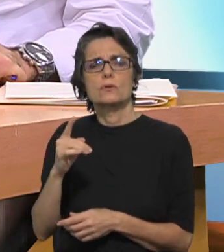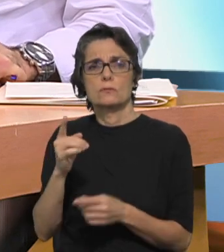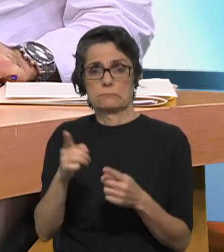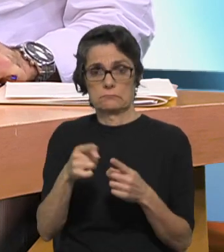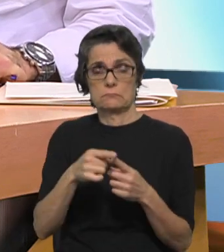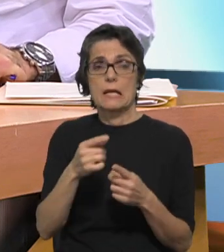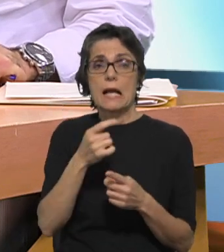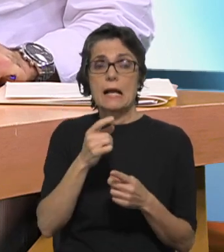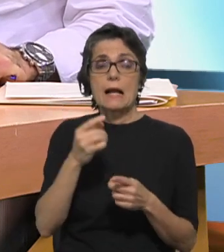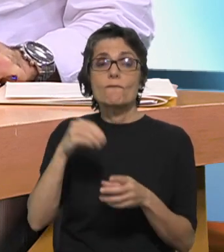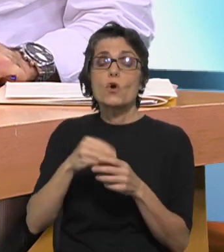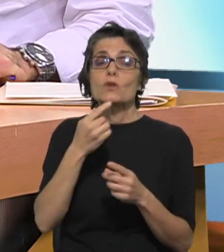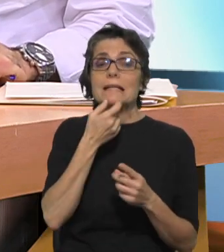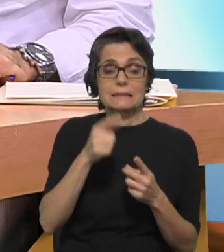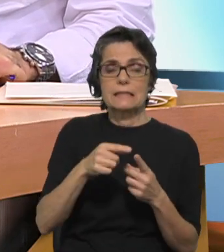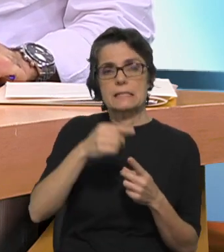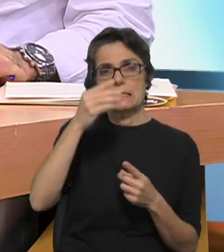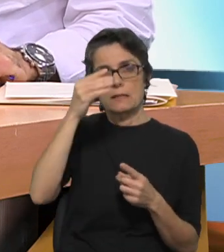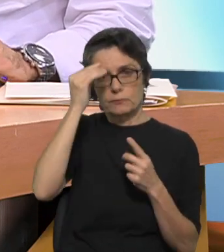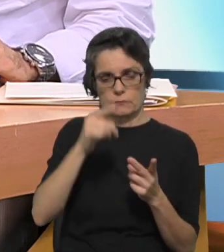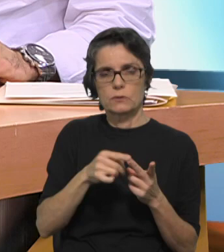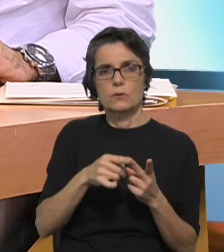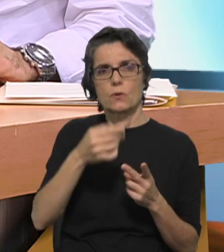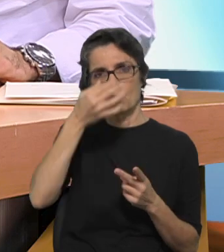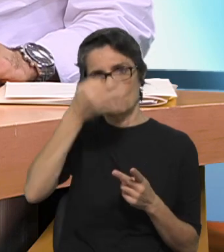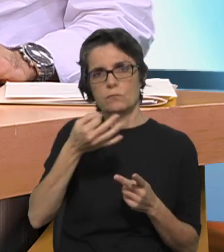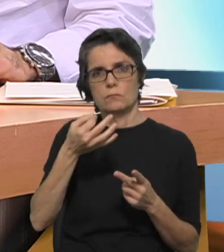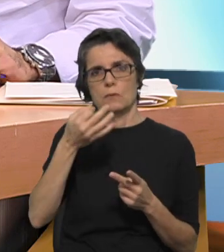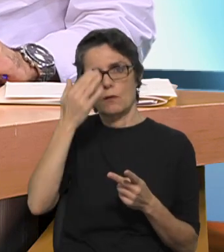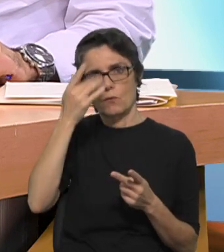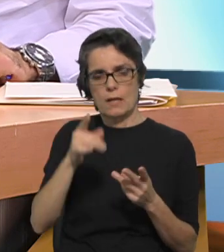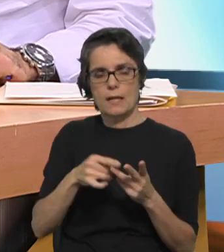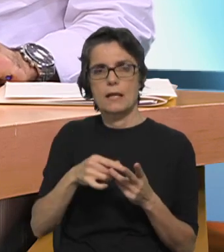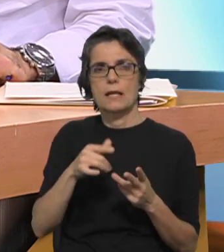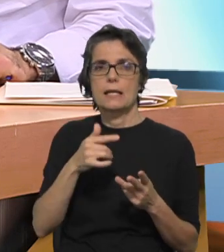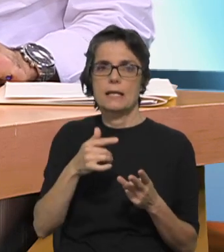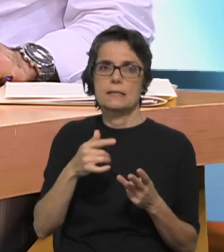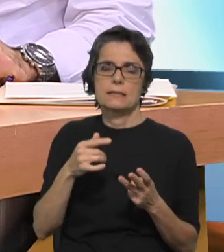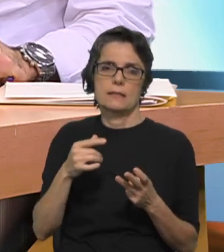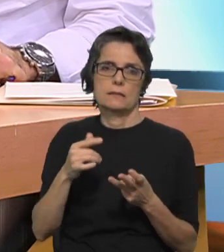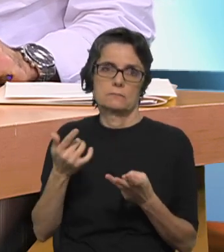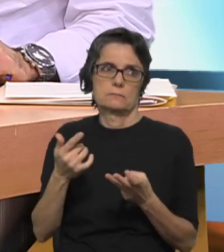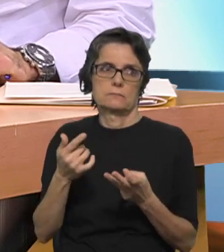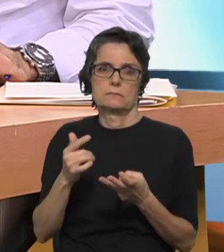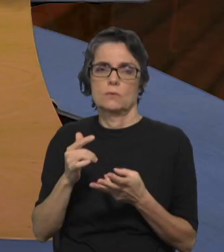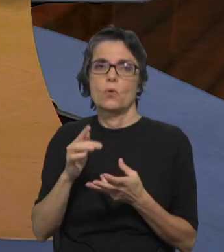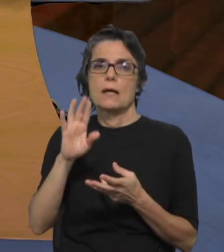ter bom comportamento moral e cívico e serem chefes de família, ou seja, serem